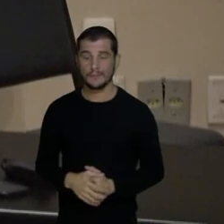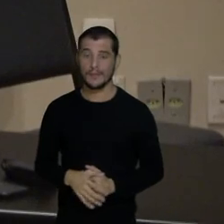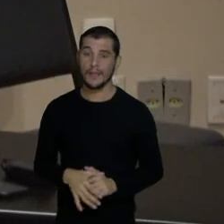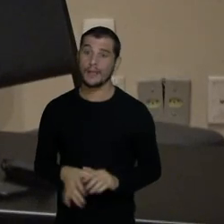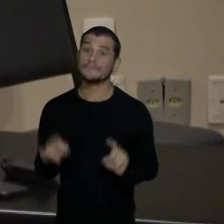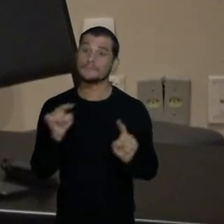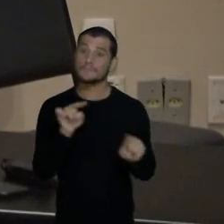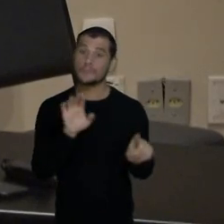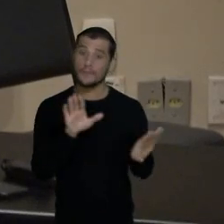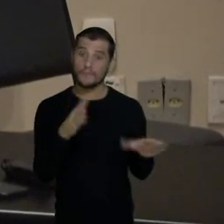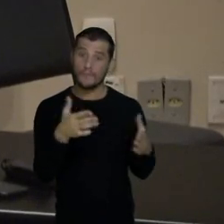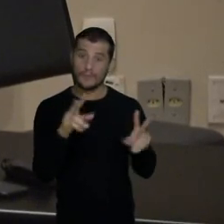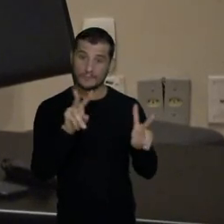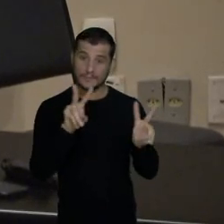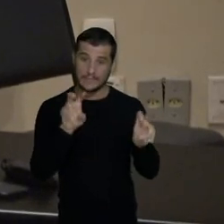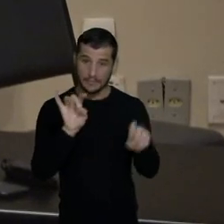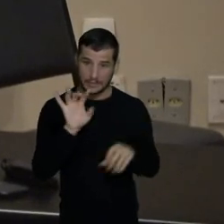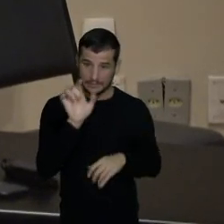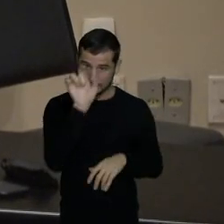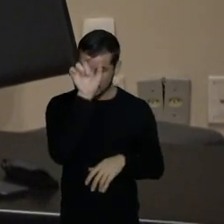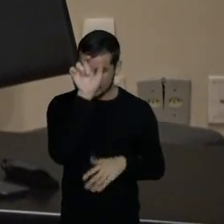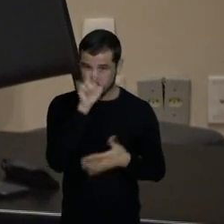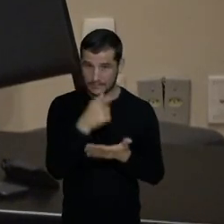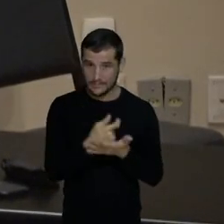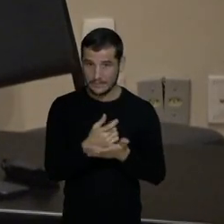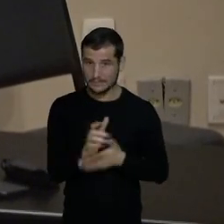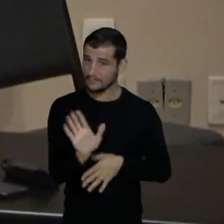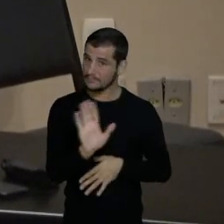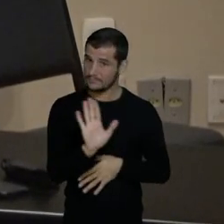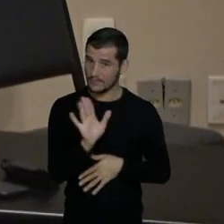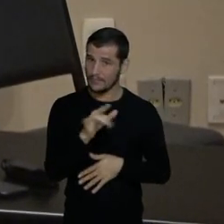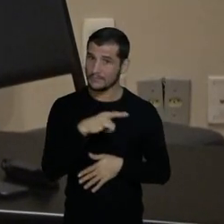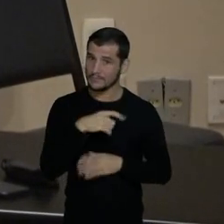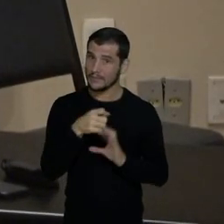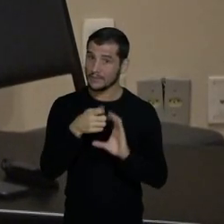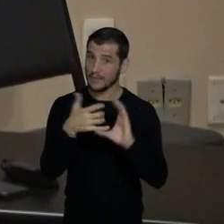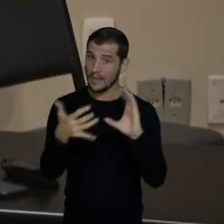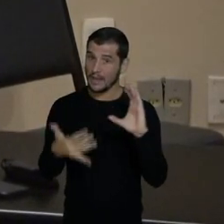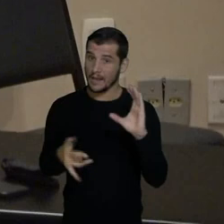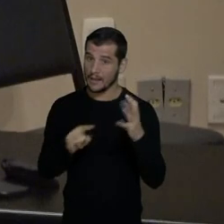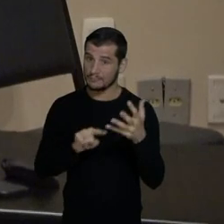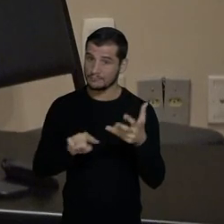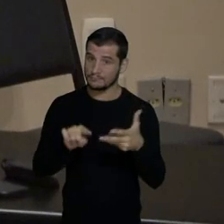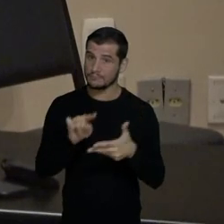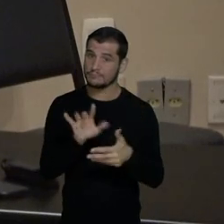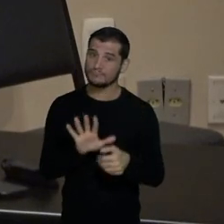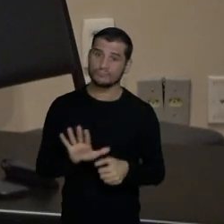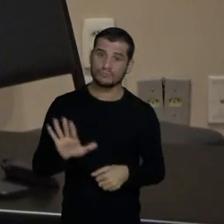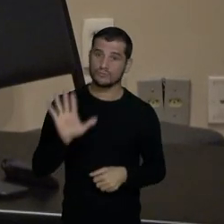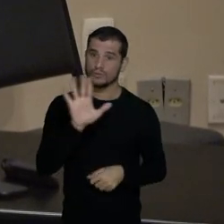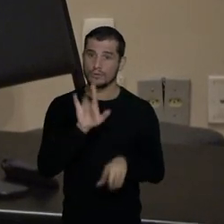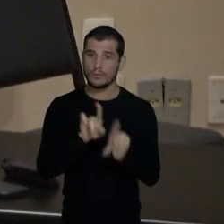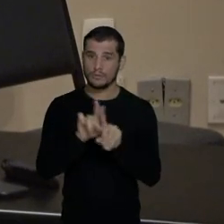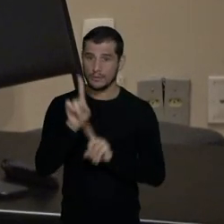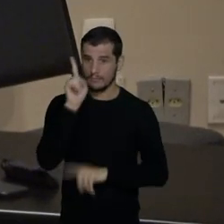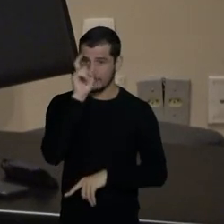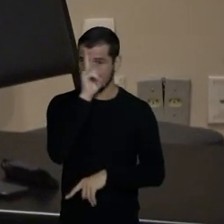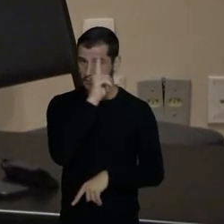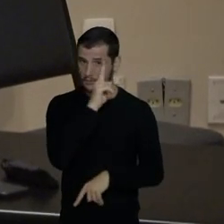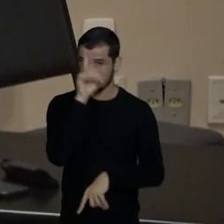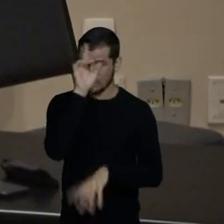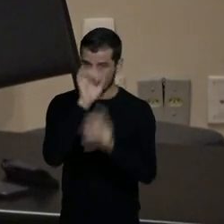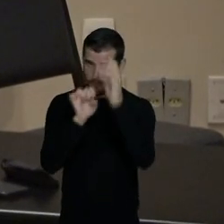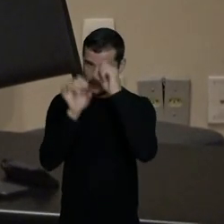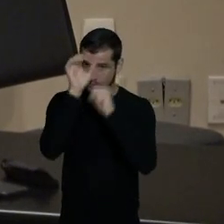somente da dislexia a gente vai falar características também gerais sobre as dificuldades e os transtornos da